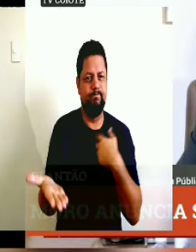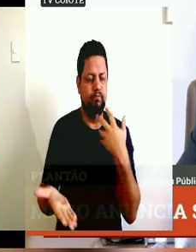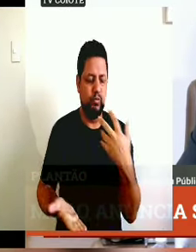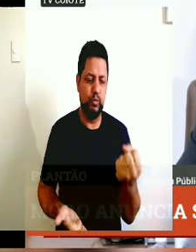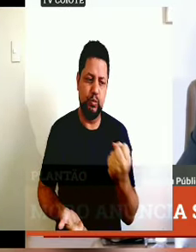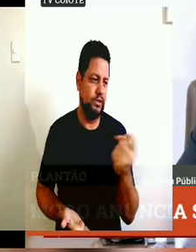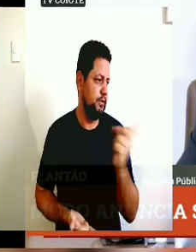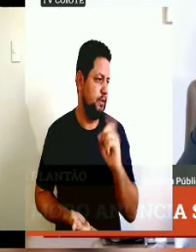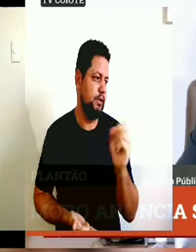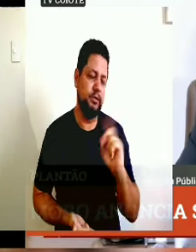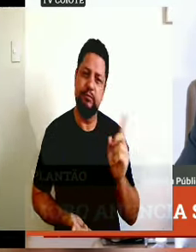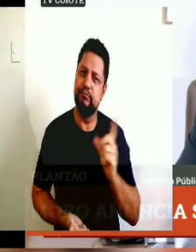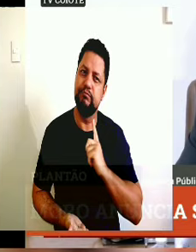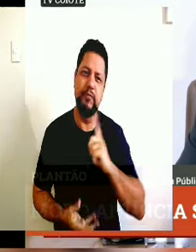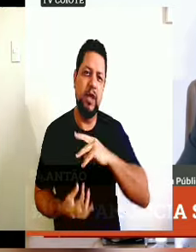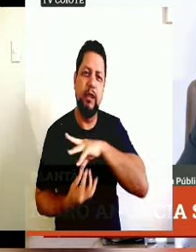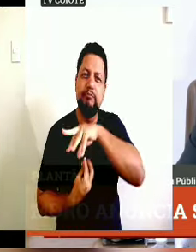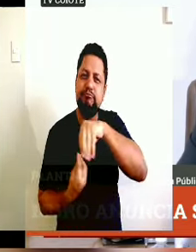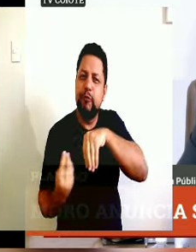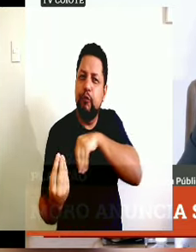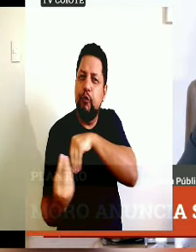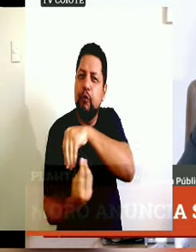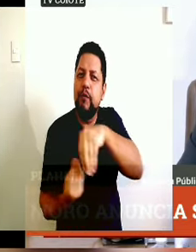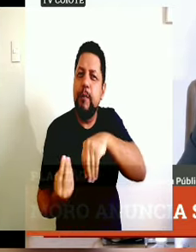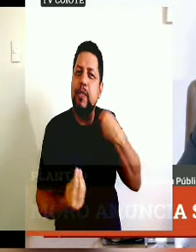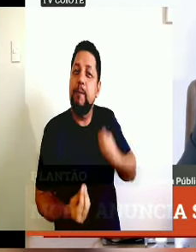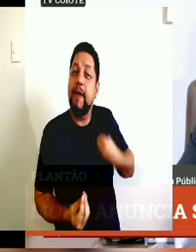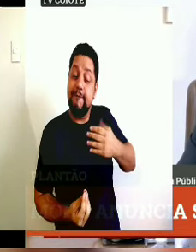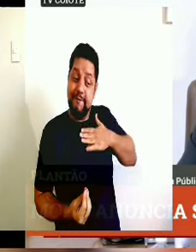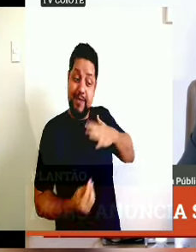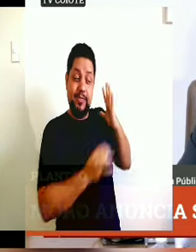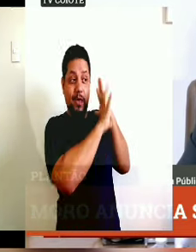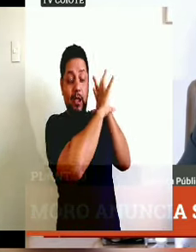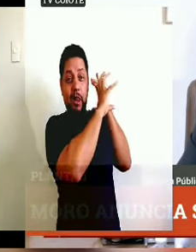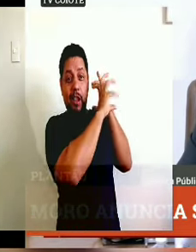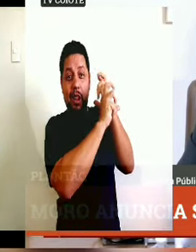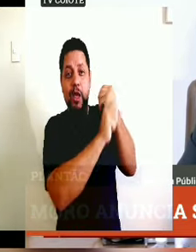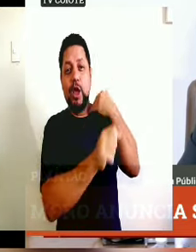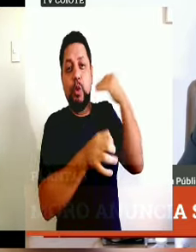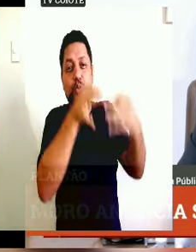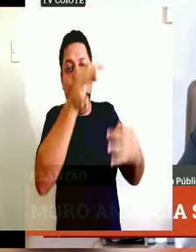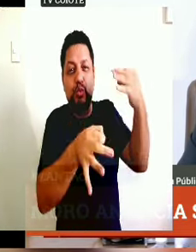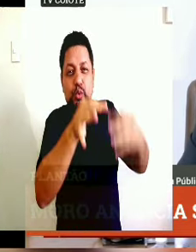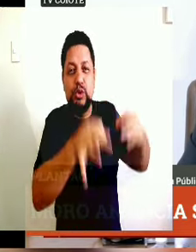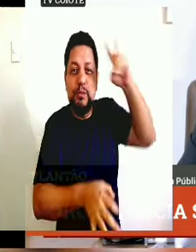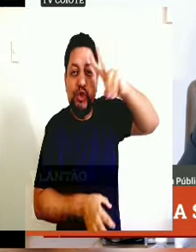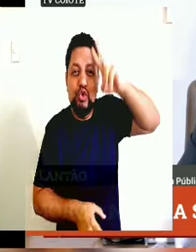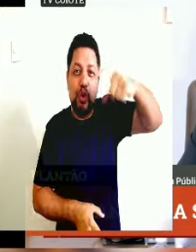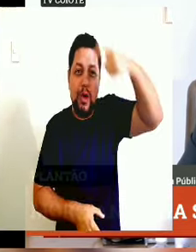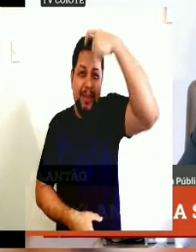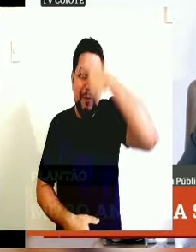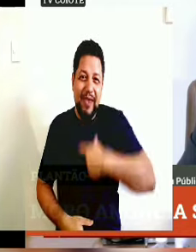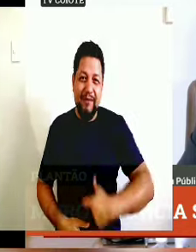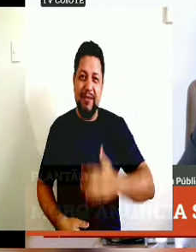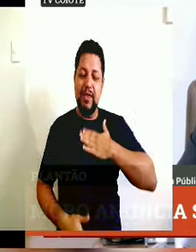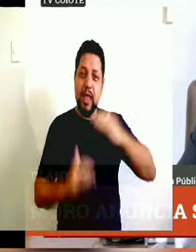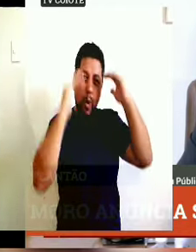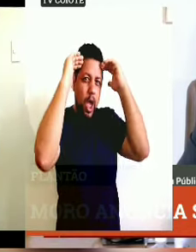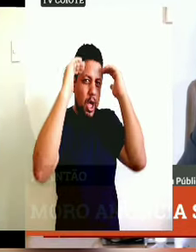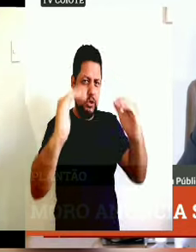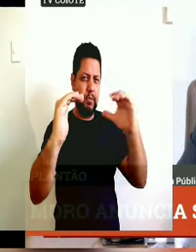Há uma questão envolvida também da minha biografia como juiz, de respeito à lei, ao